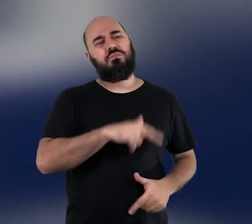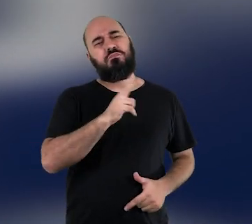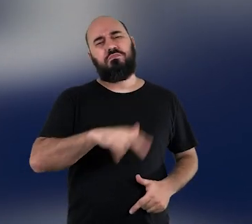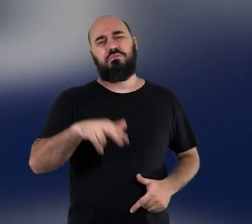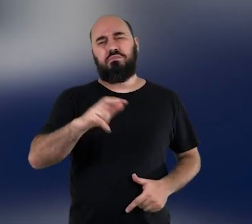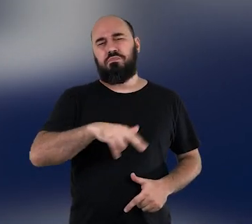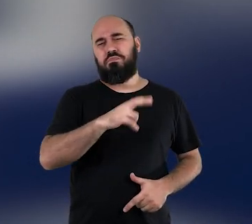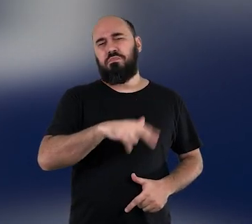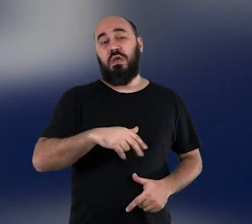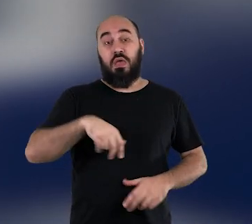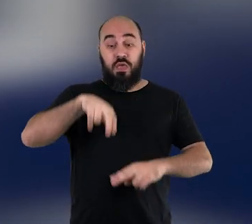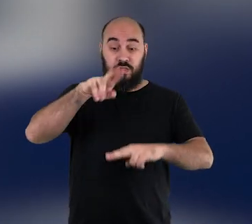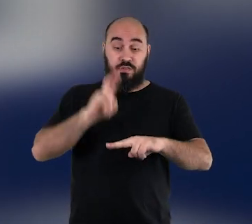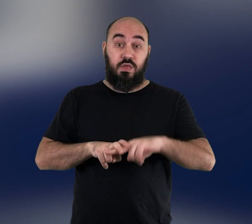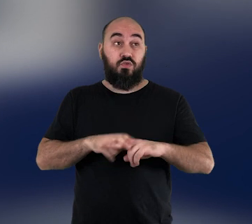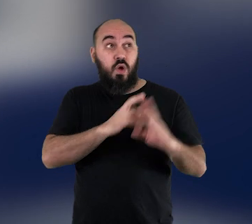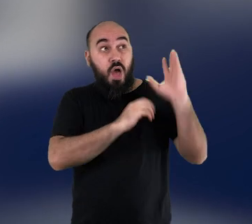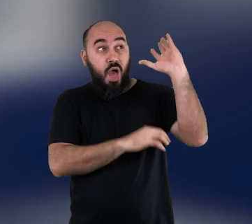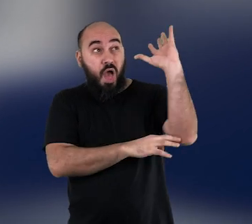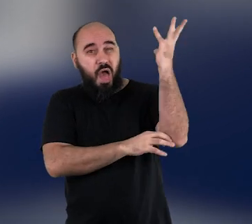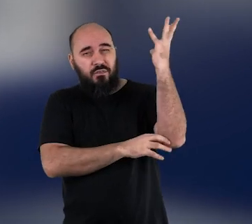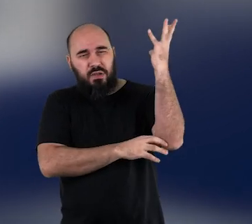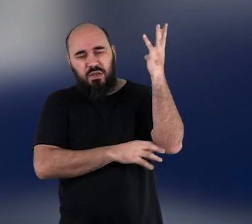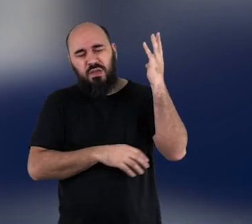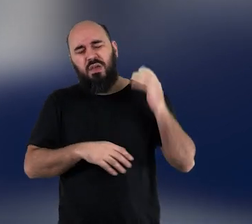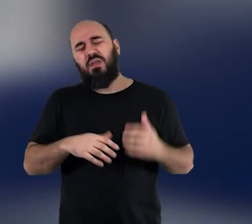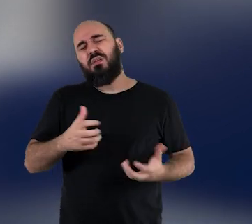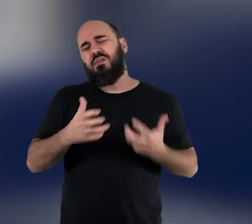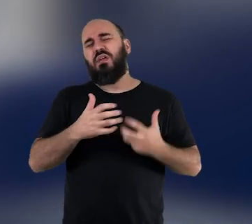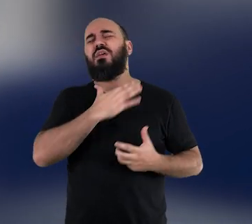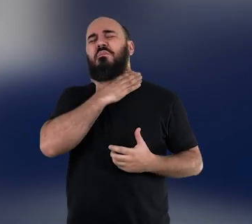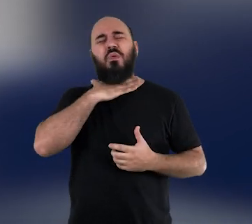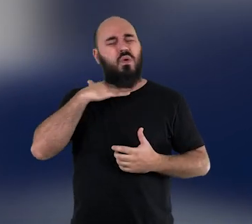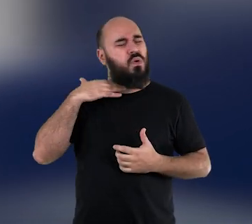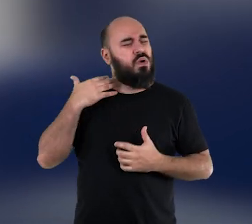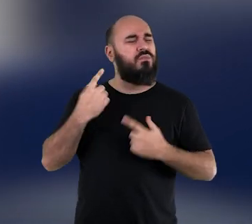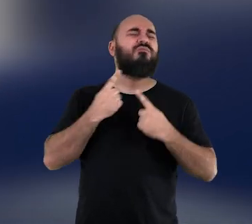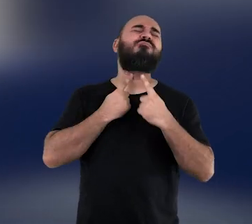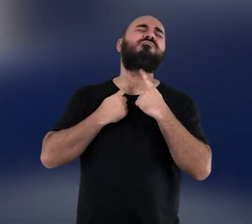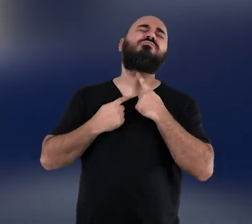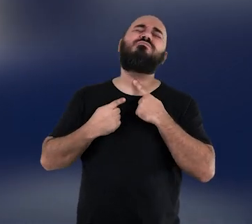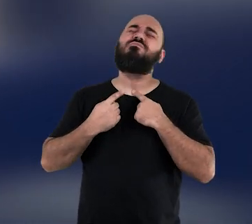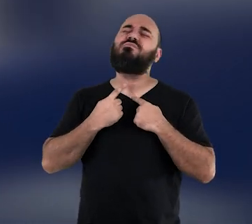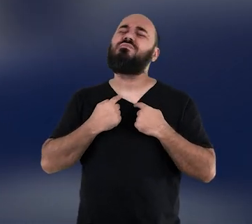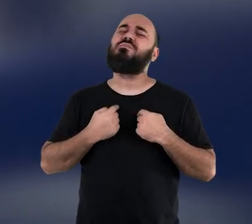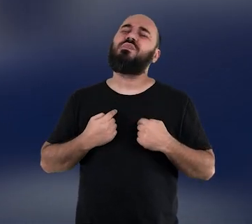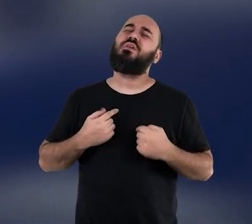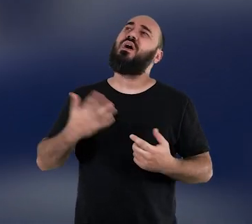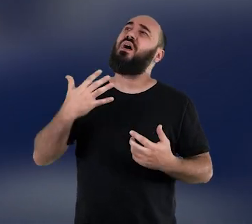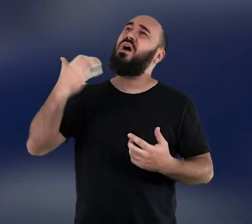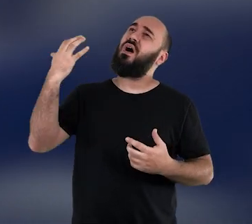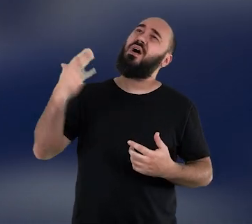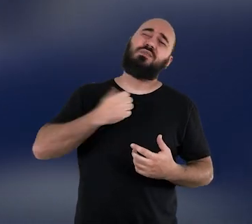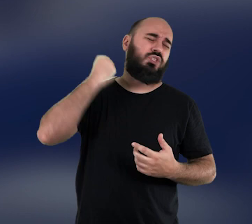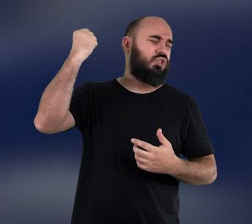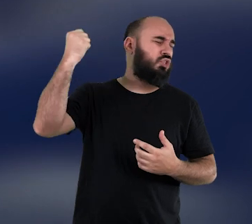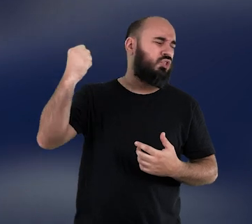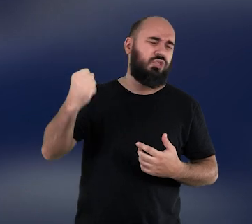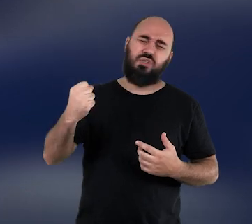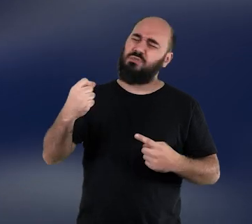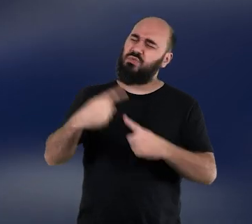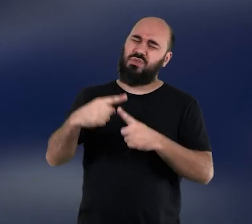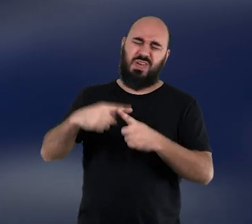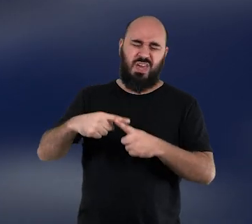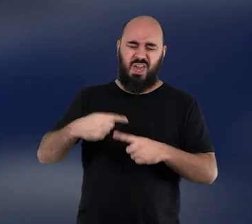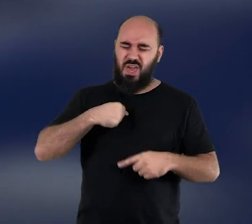sentou-se debaixo de um zimbro, sentiu vontade de morrer e orou: basta, Senhor, tira a minha vida, porque eu